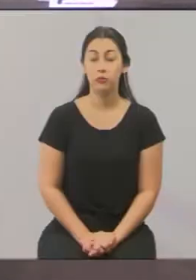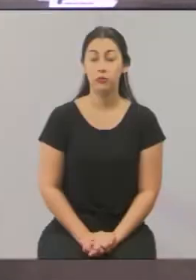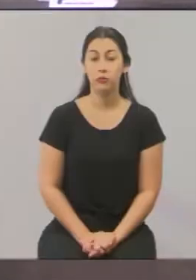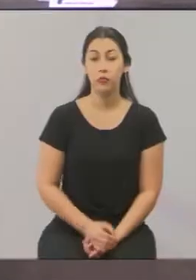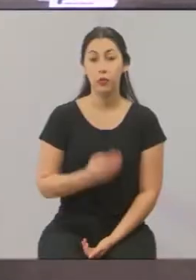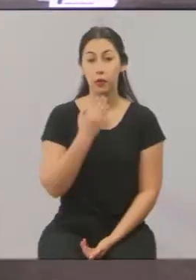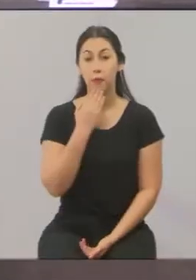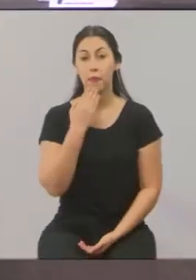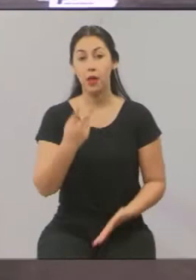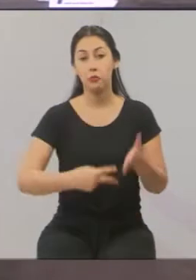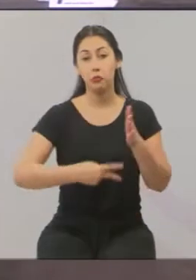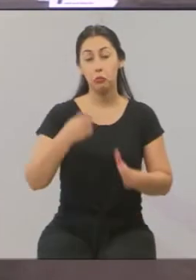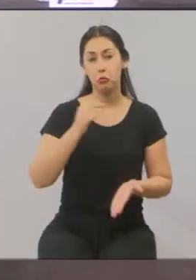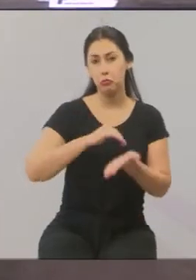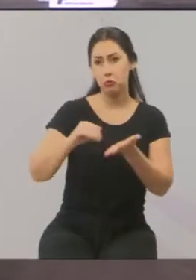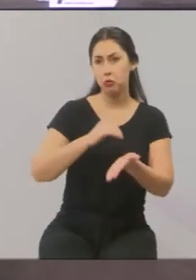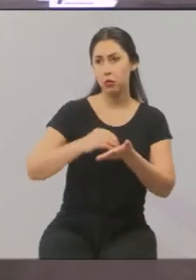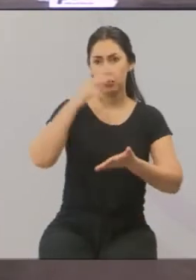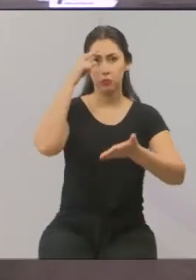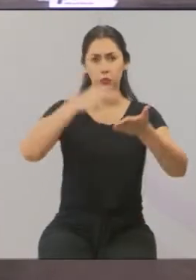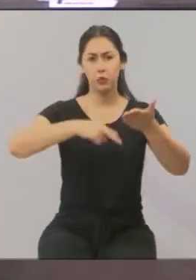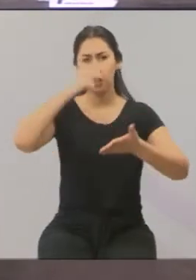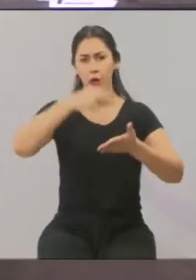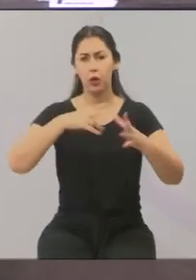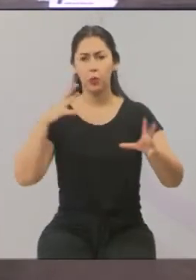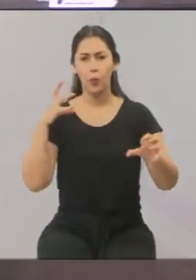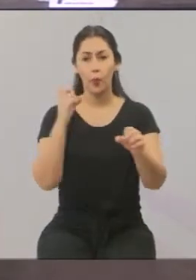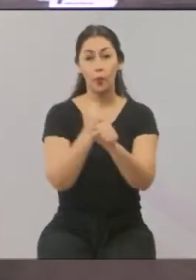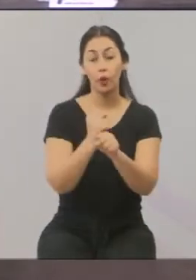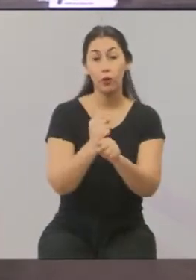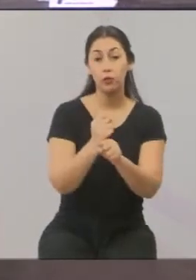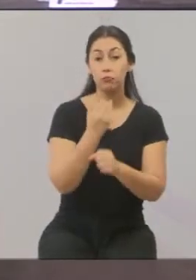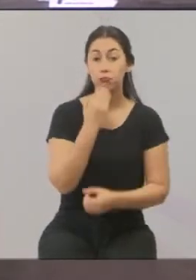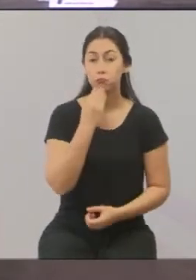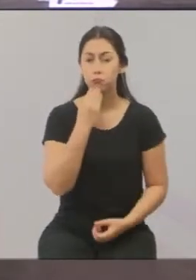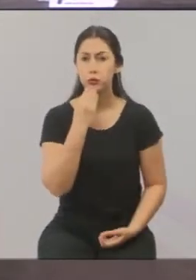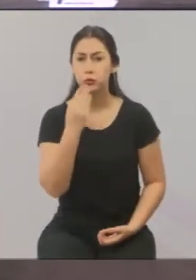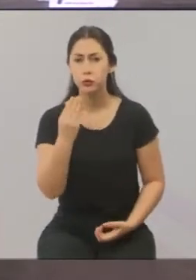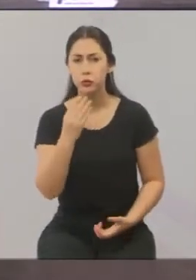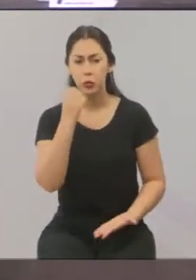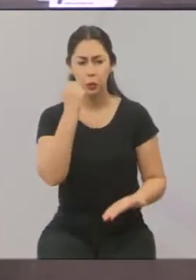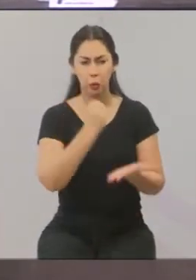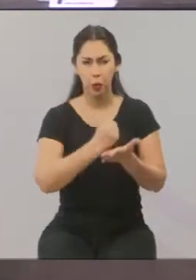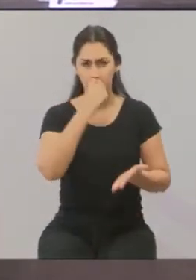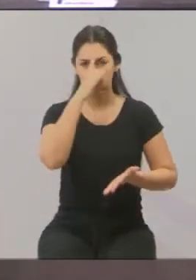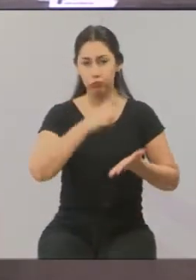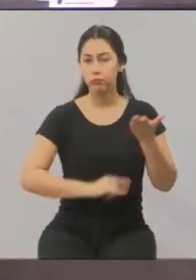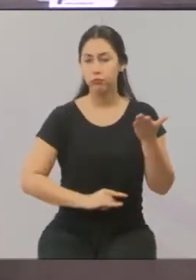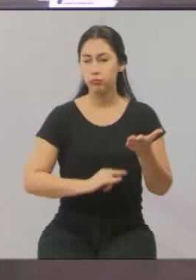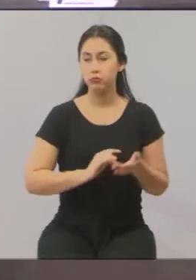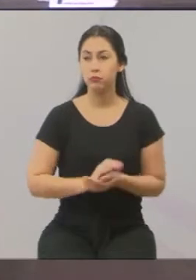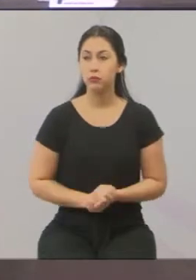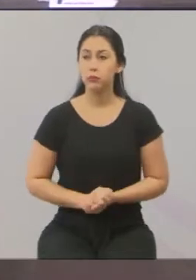Solicito à segunda secretária que faça a leitura das sínteses dos requerimentos protocolados para esta sessão.